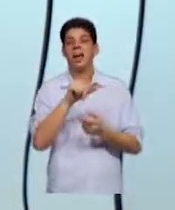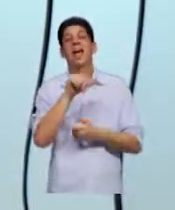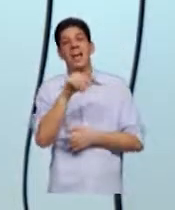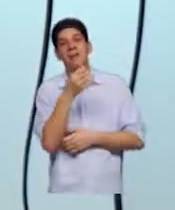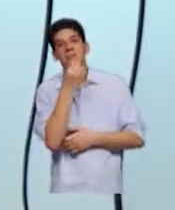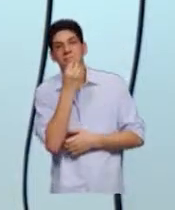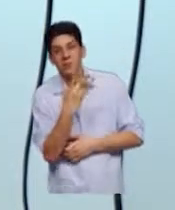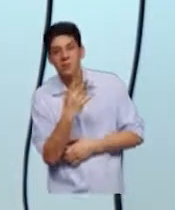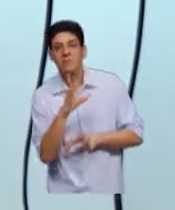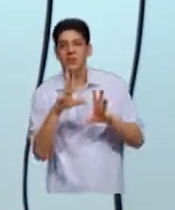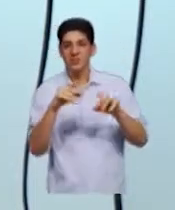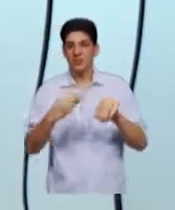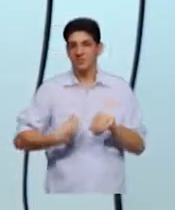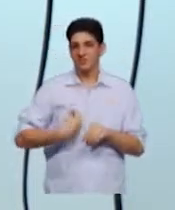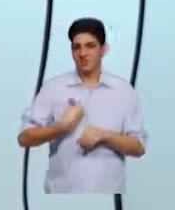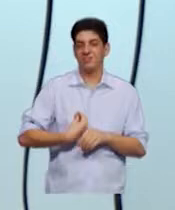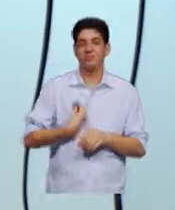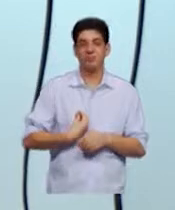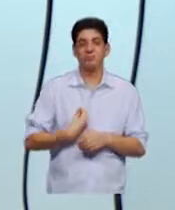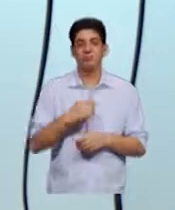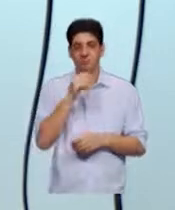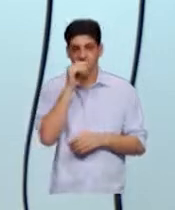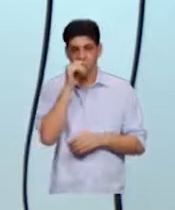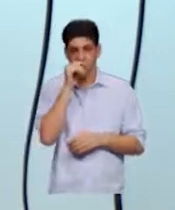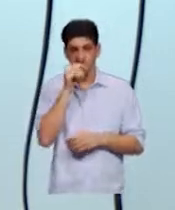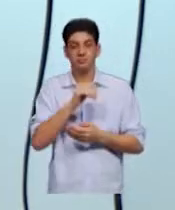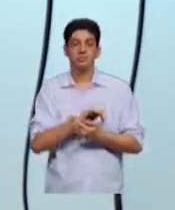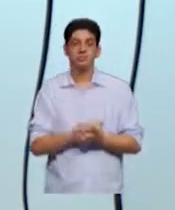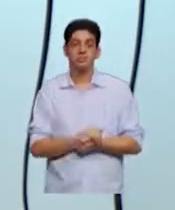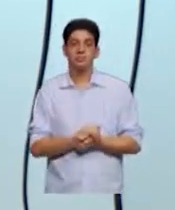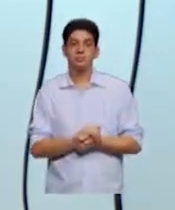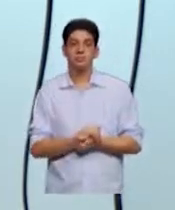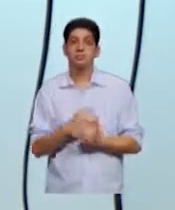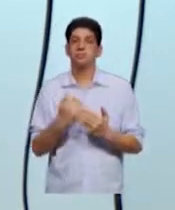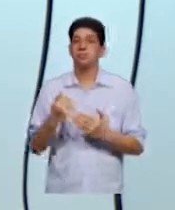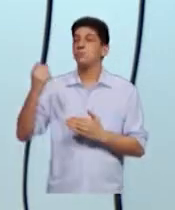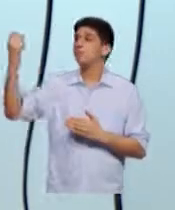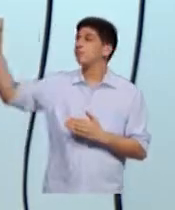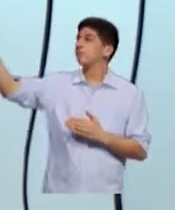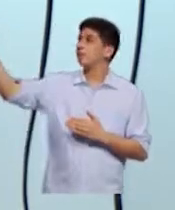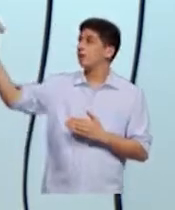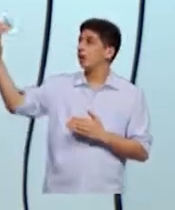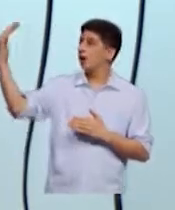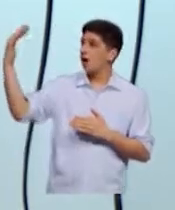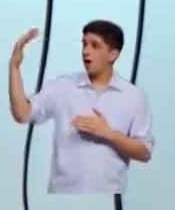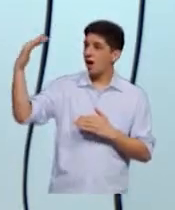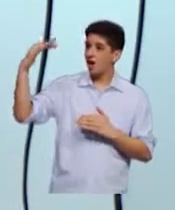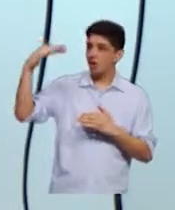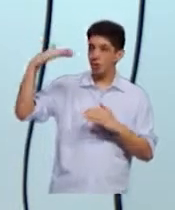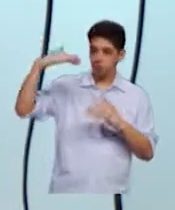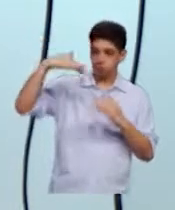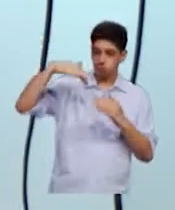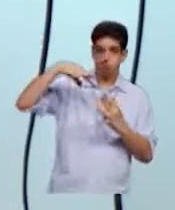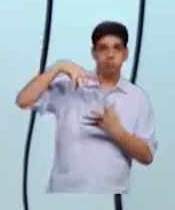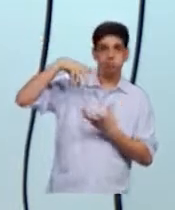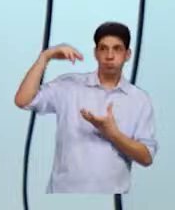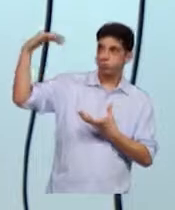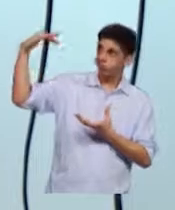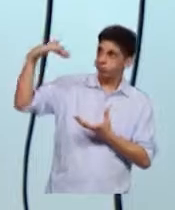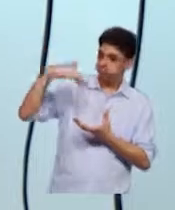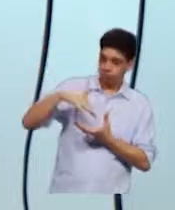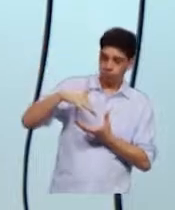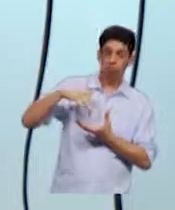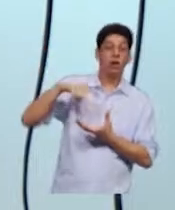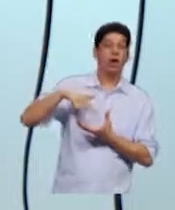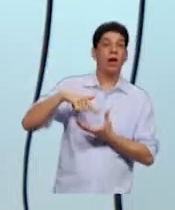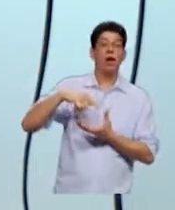para os seres vivos. Uma vez esses raios solares não tendo essa camada para filtrar, eles vão ser muito fortes,